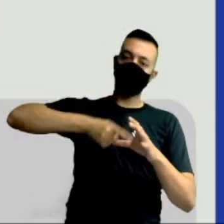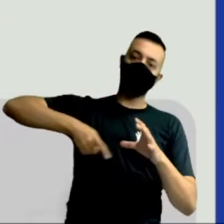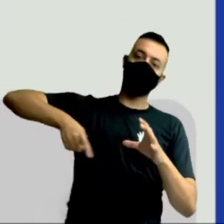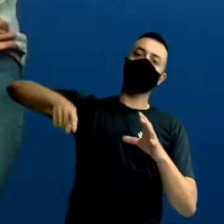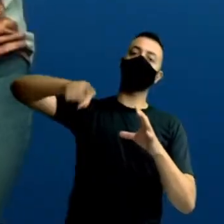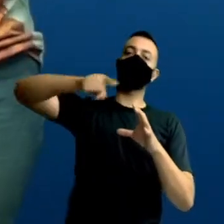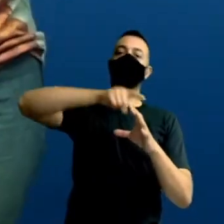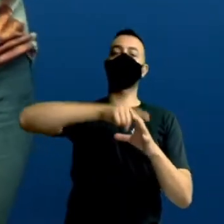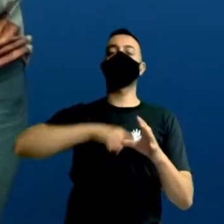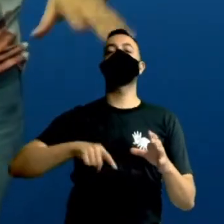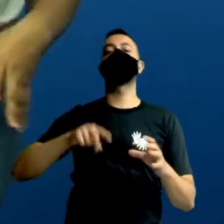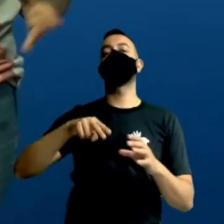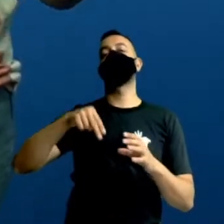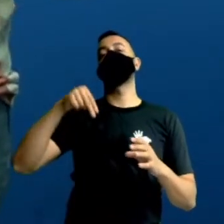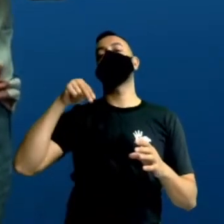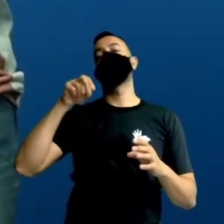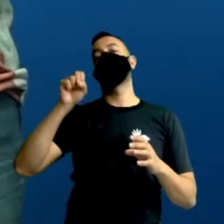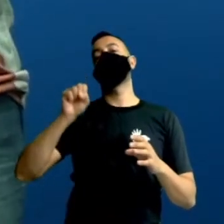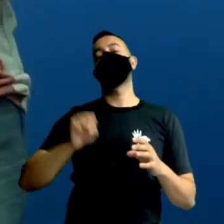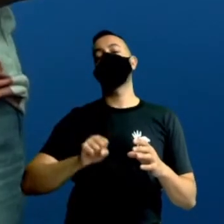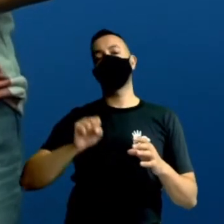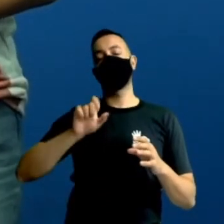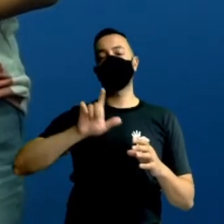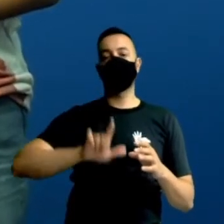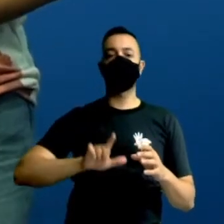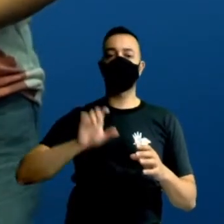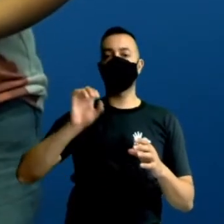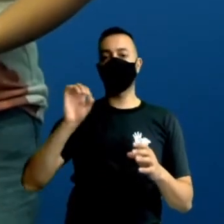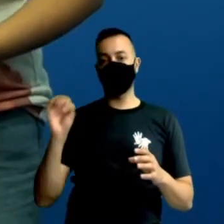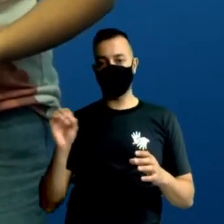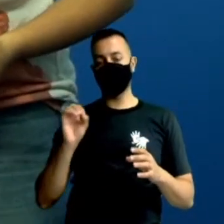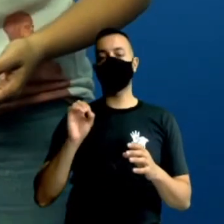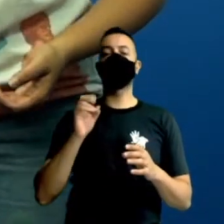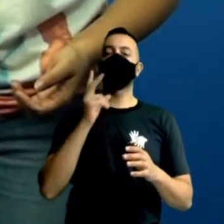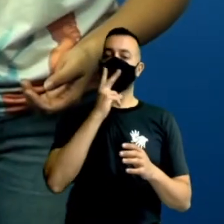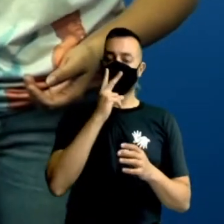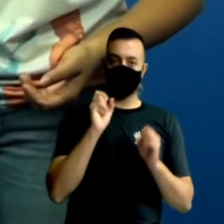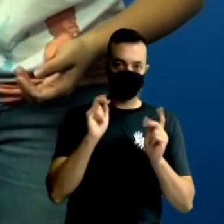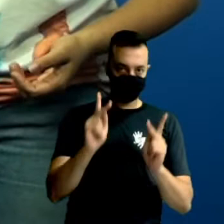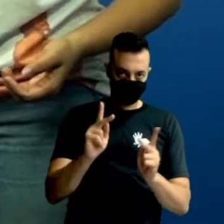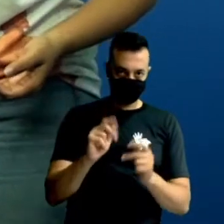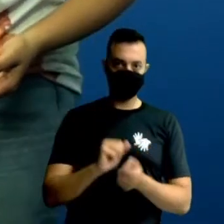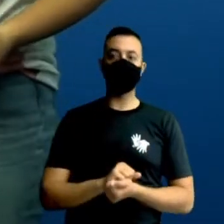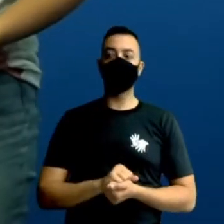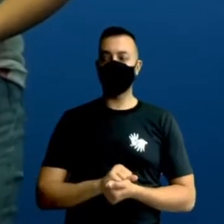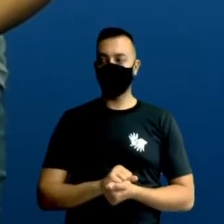aí no norte, no sul, leste, oeste de Vitória de Santo Antão, ok?